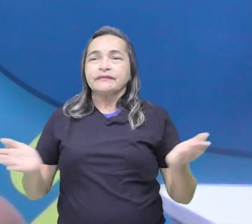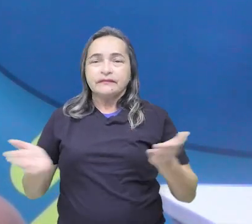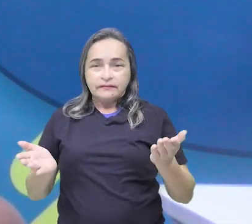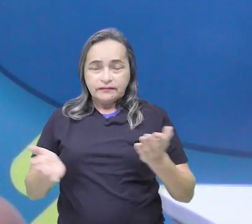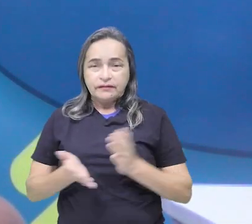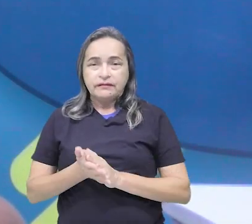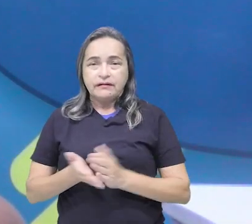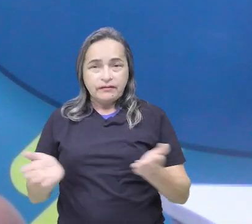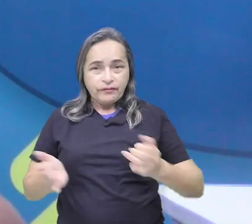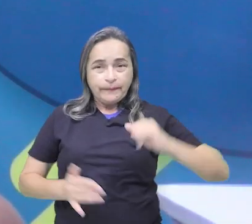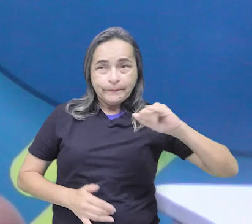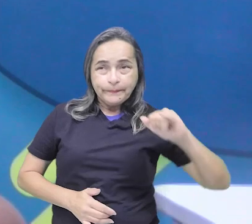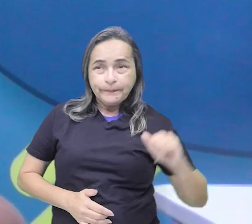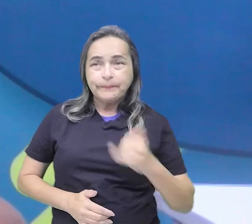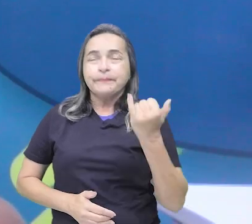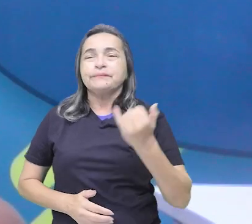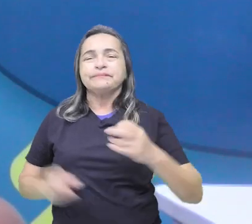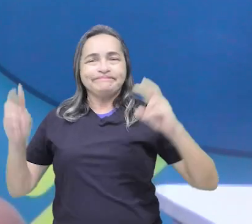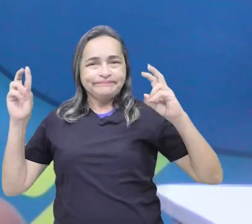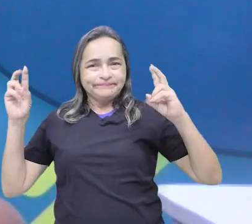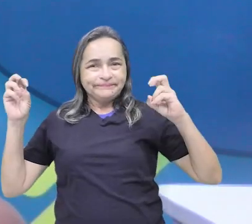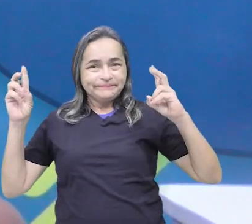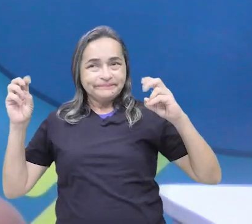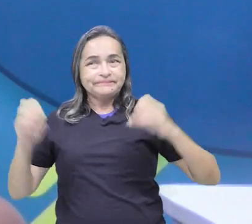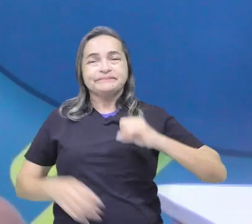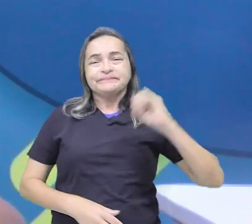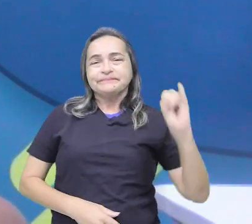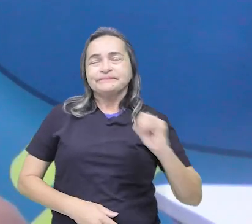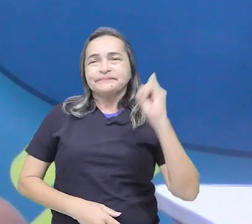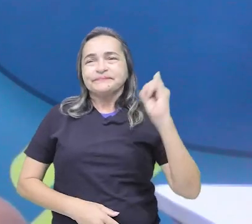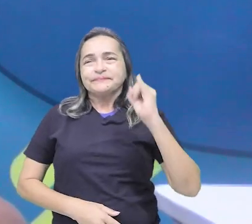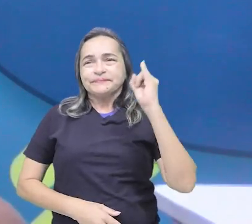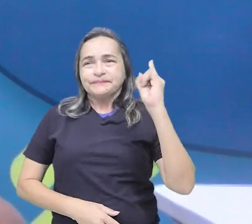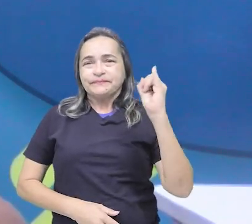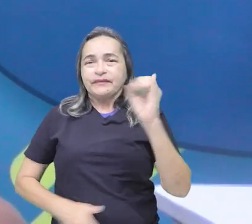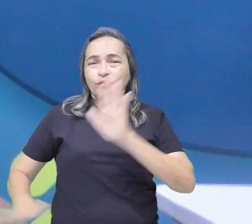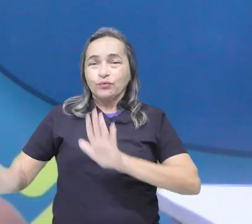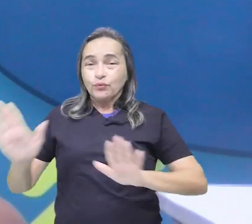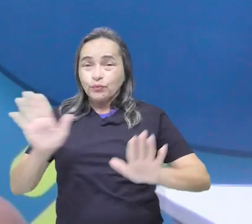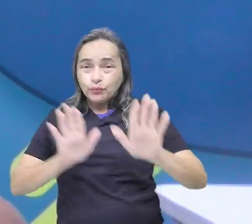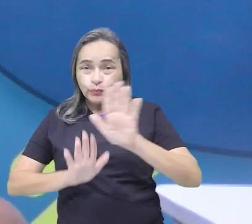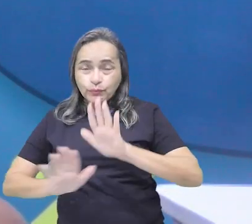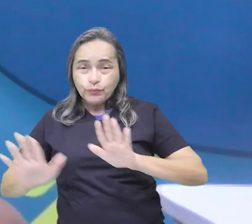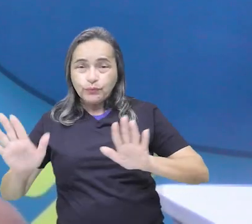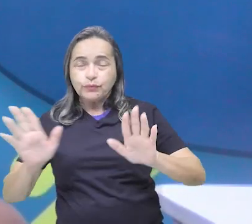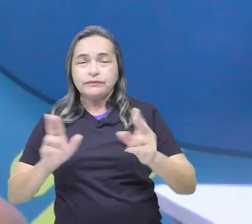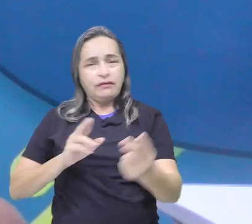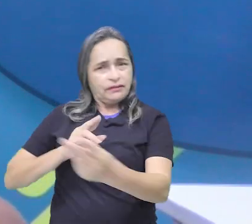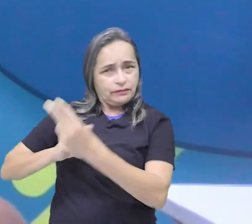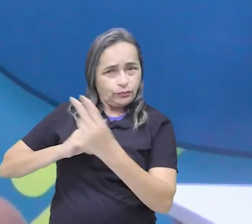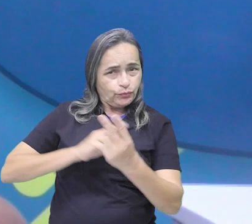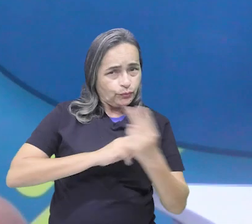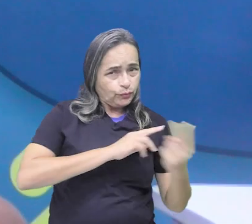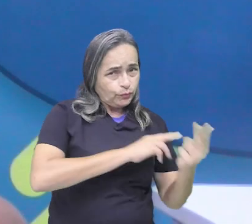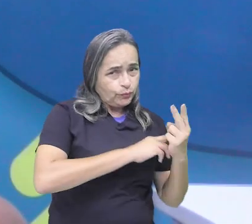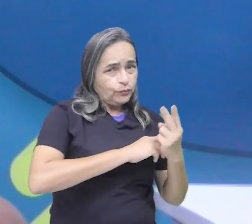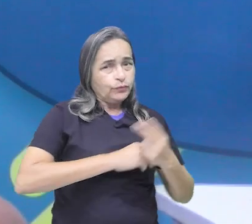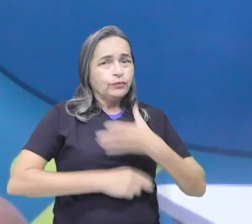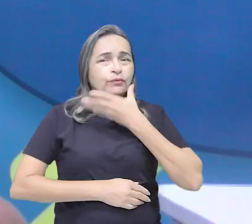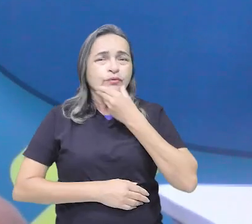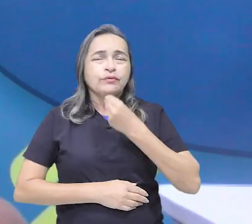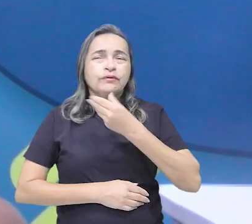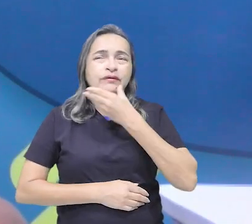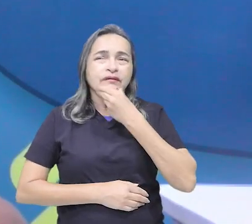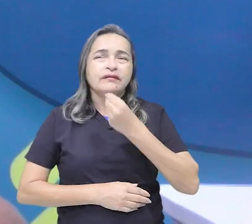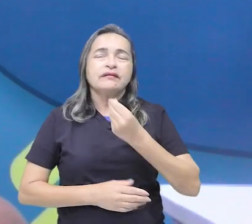de aproveitar, né, só para enfatizar da importância do cuidado do homem sendo o protagonista da sua saúde.